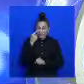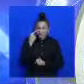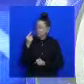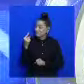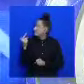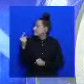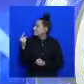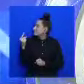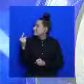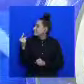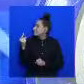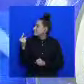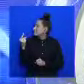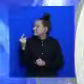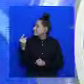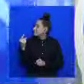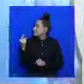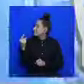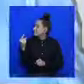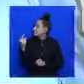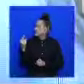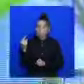posicionada, valendo!